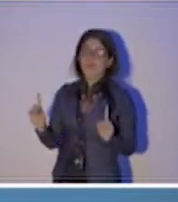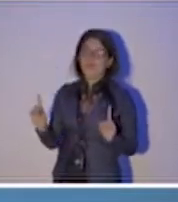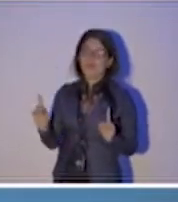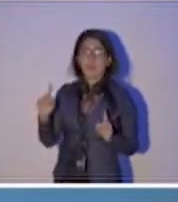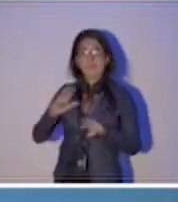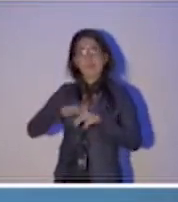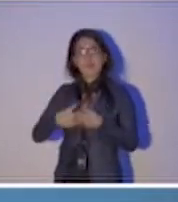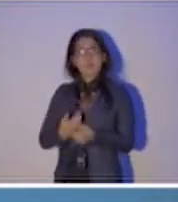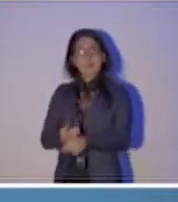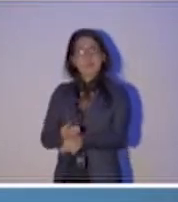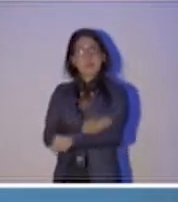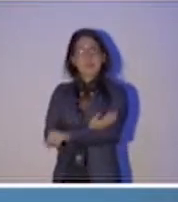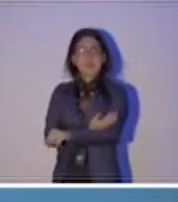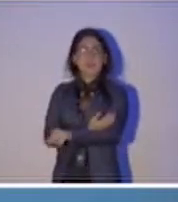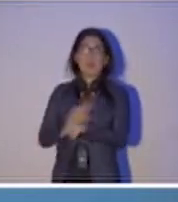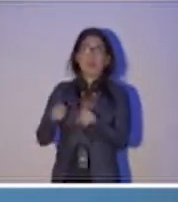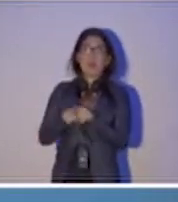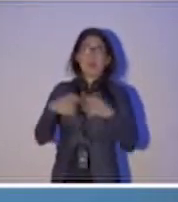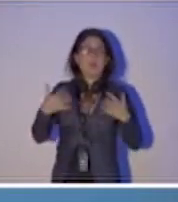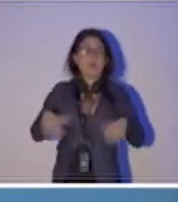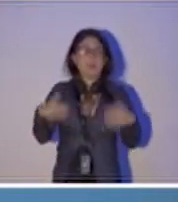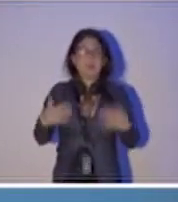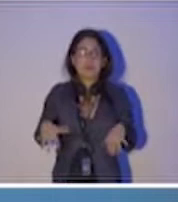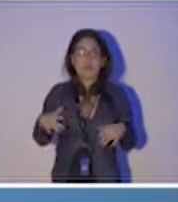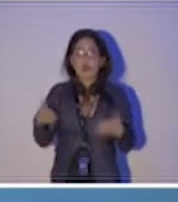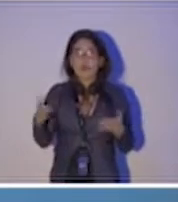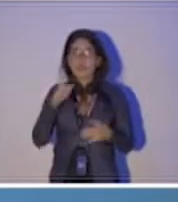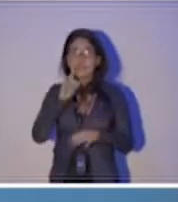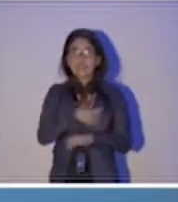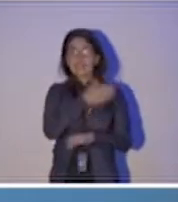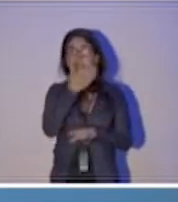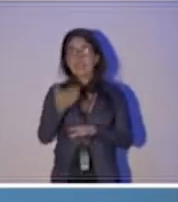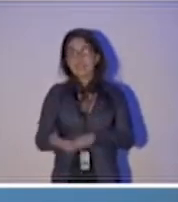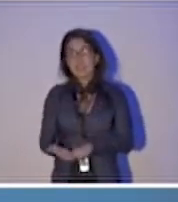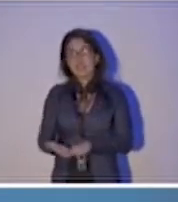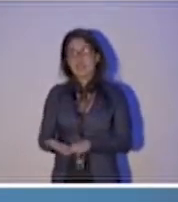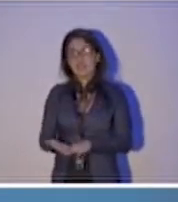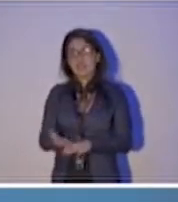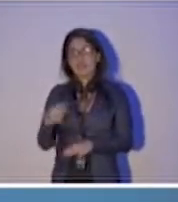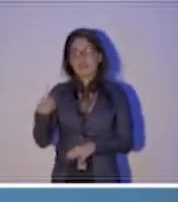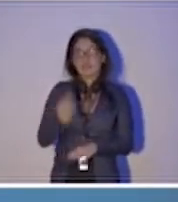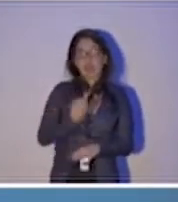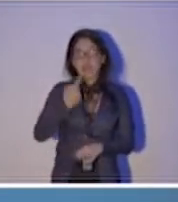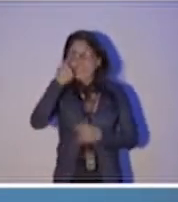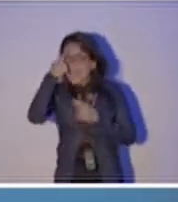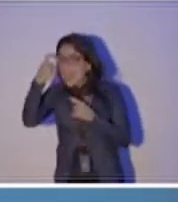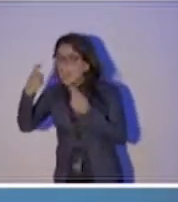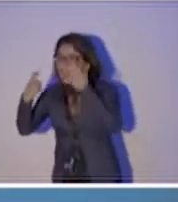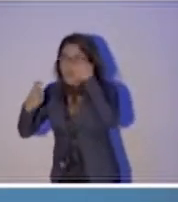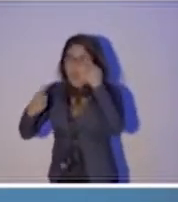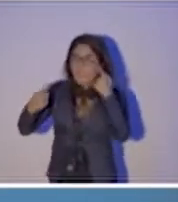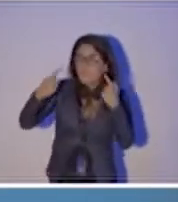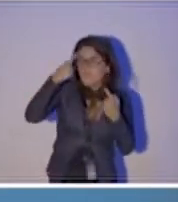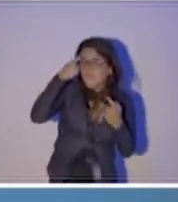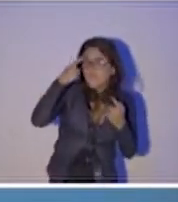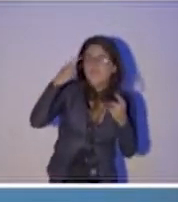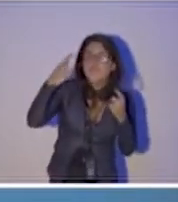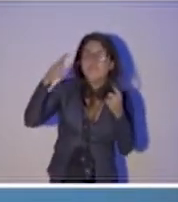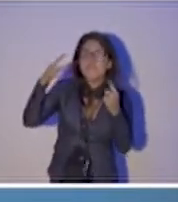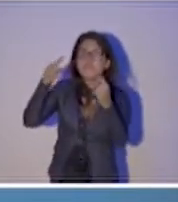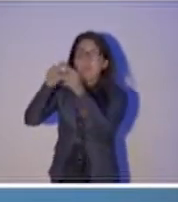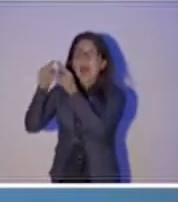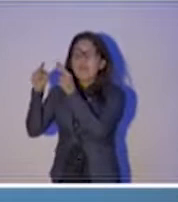muito inspirada. Eu acho que depois desse dia inteiro, onde a gente consegue conectar várias ideias, né, que já